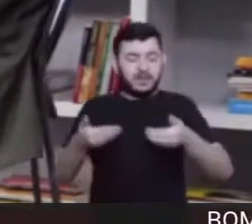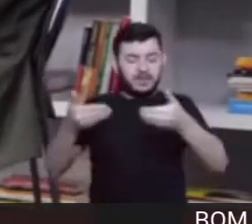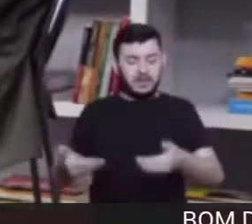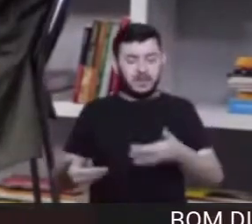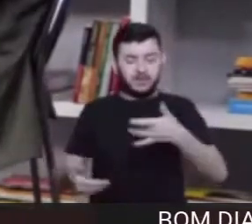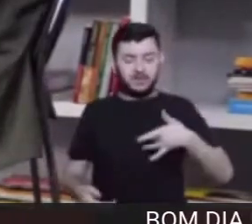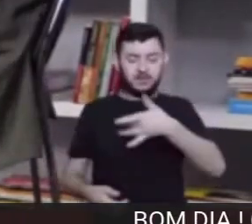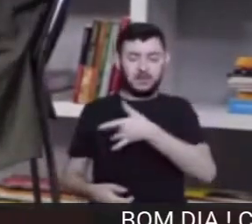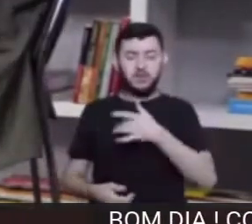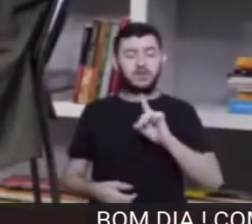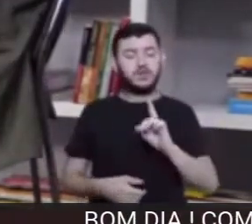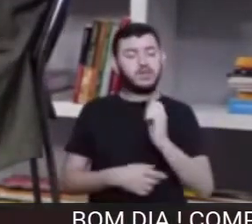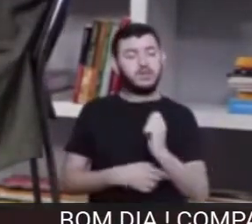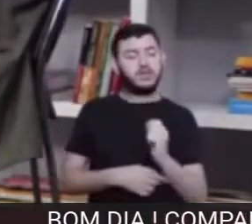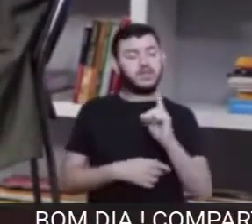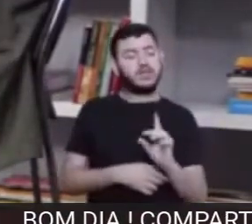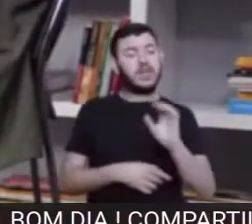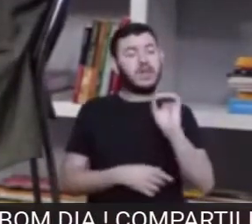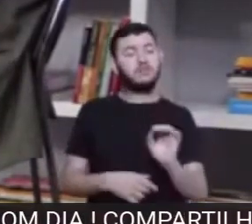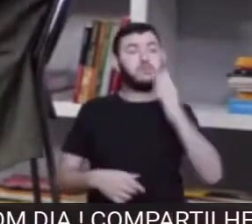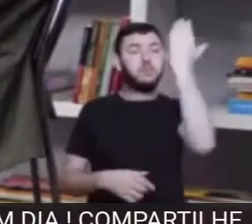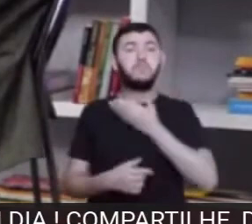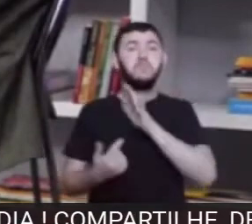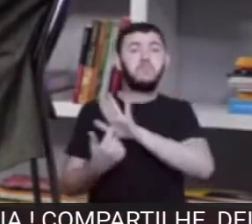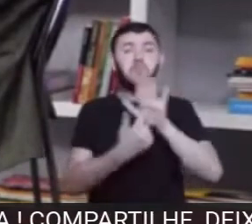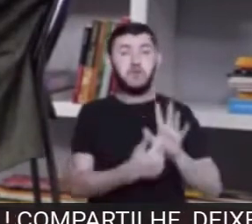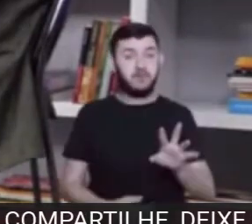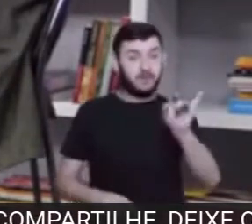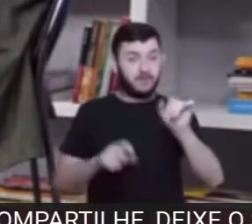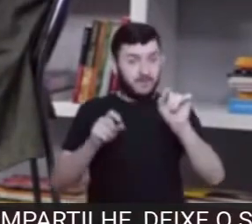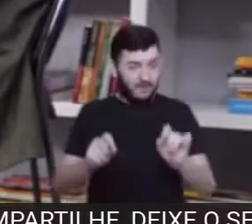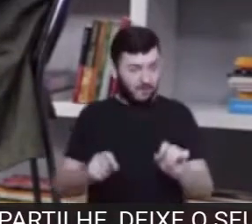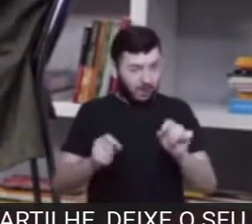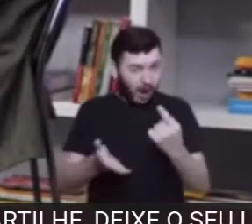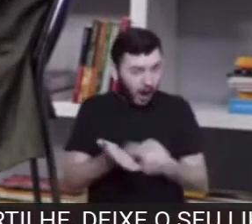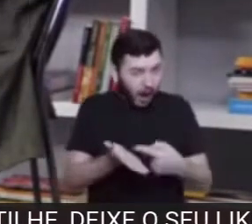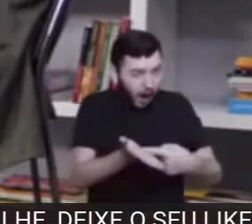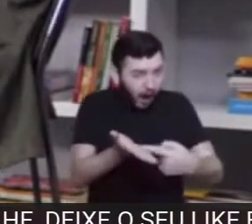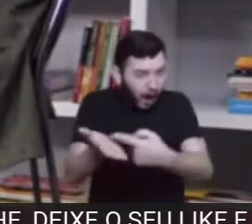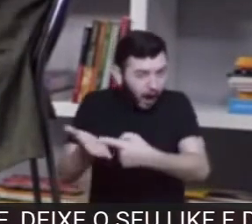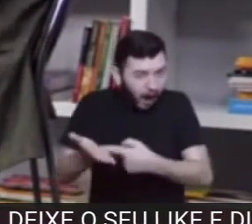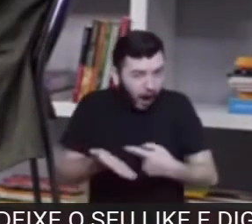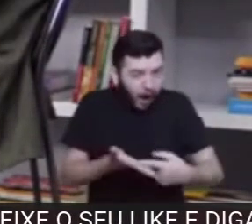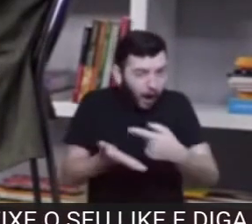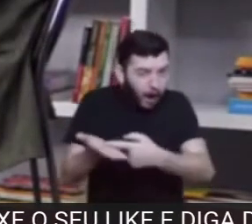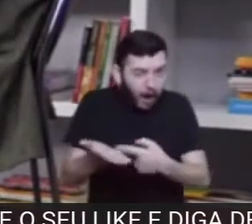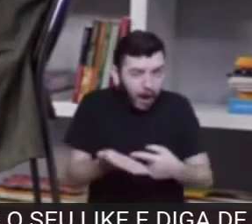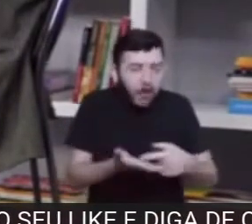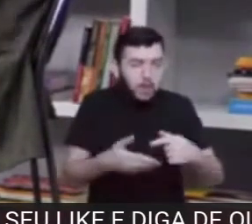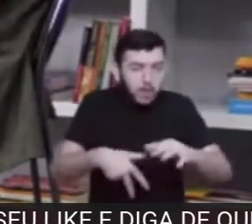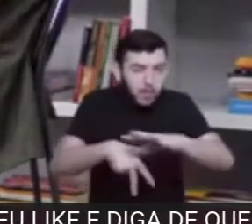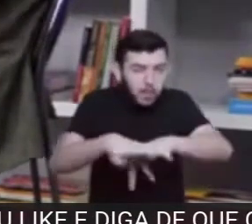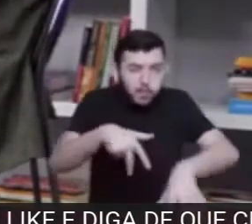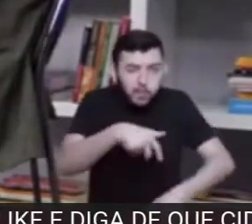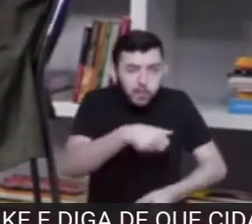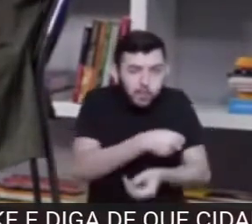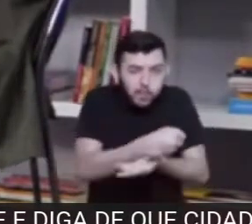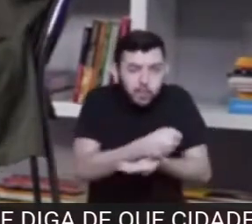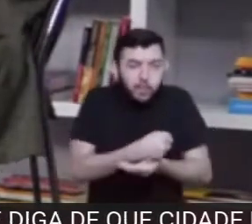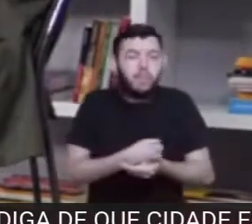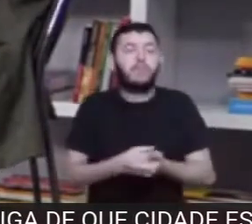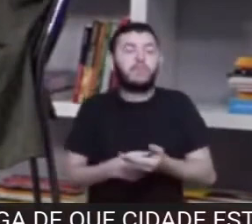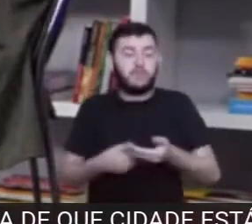né, um esquema de corrupção no Ministério da Saúde, no governo, na compra de